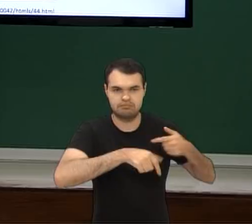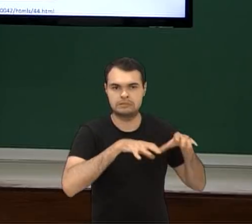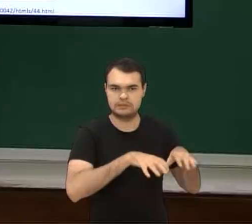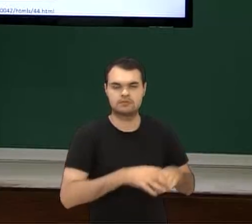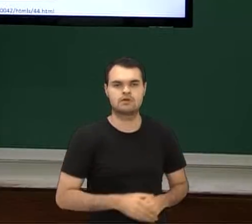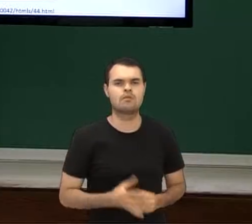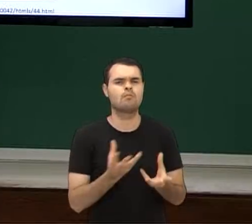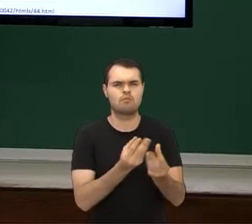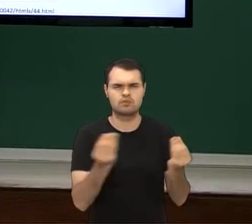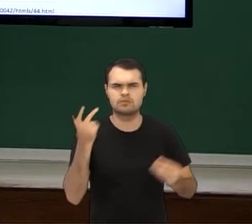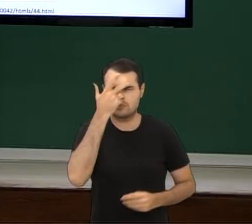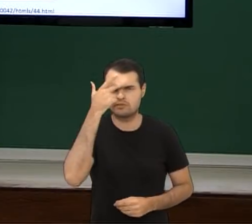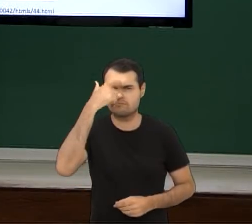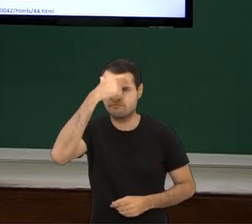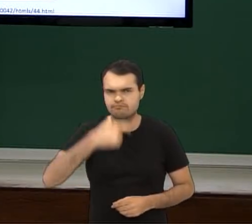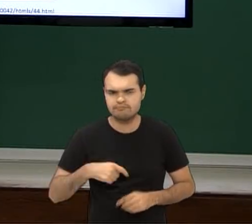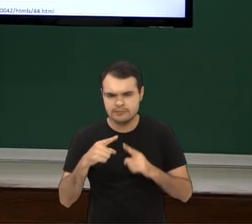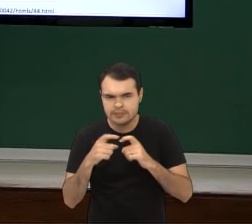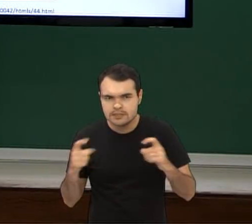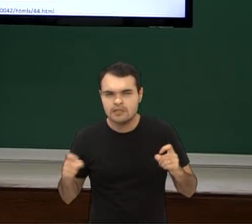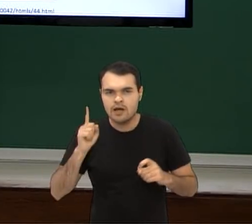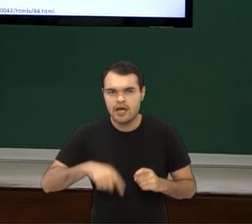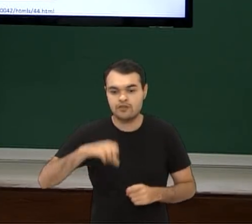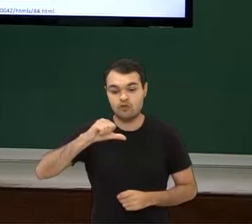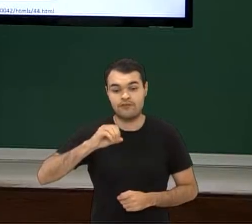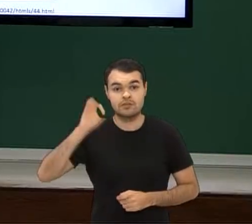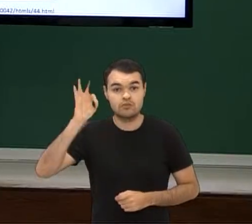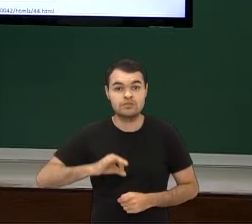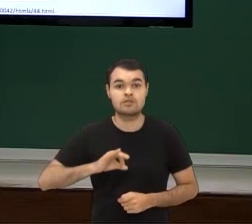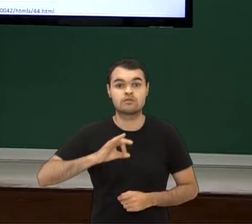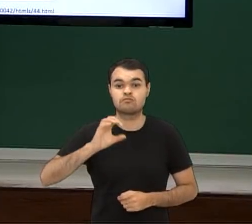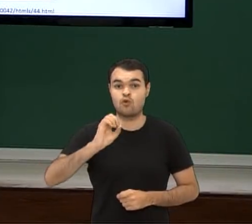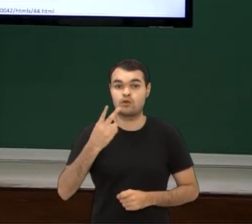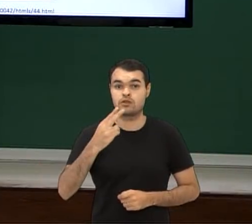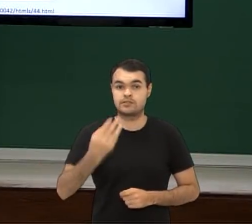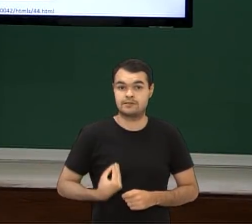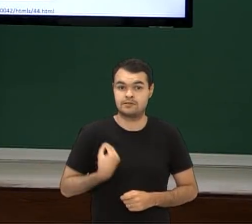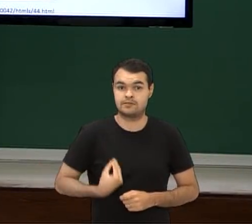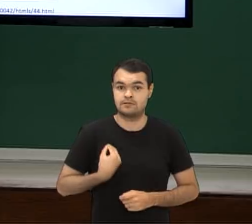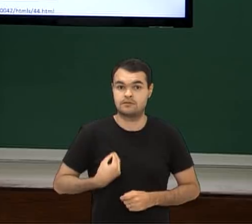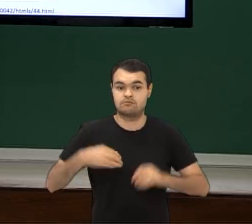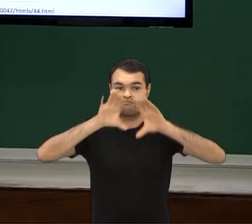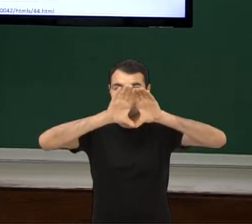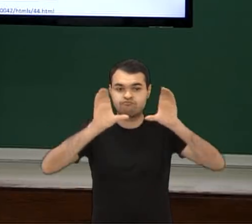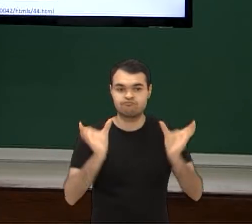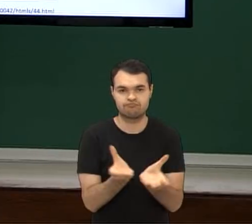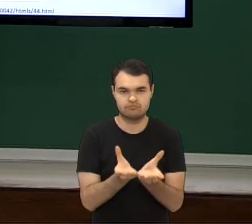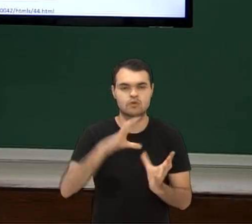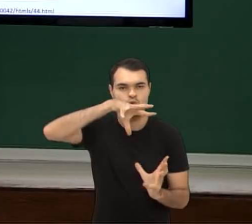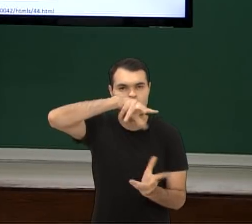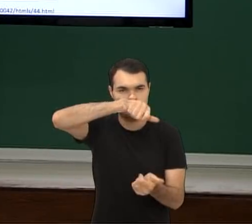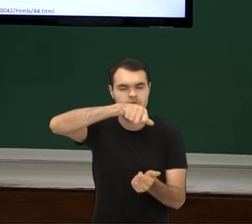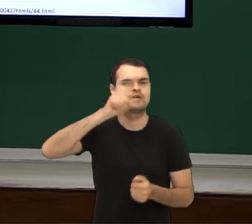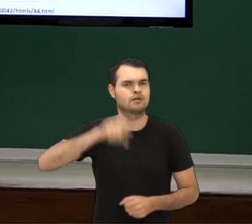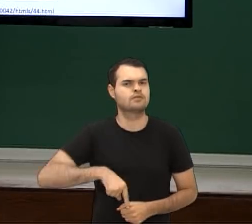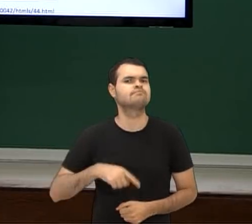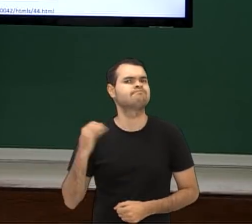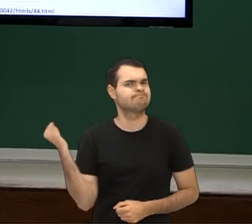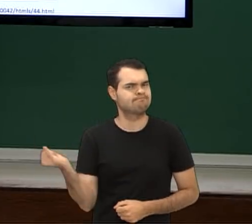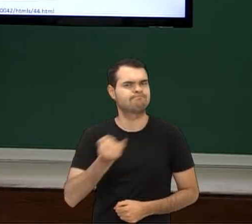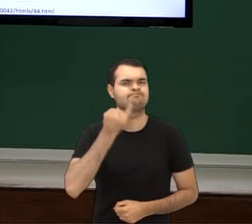cientistas dizem que elas são responsáveis por 90% de todo o oxigênio presente na atmosfera. Então, elas são